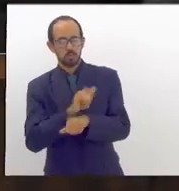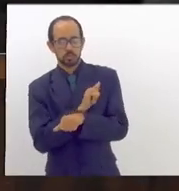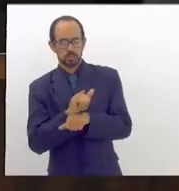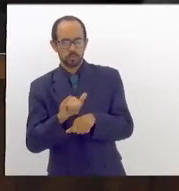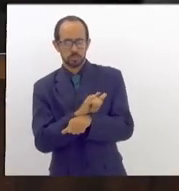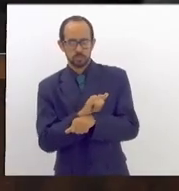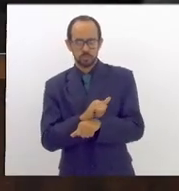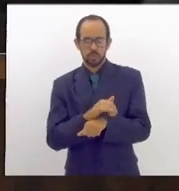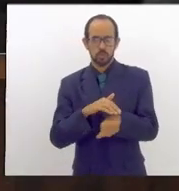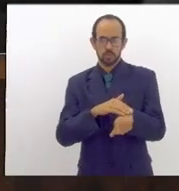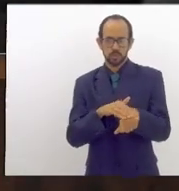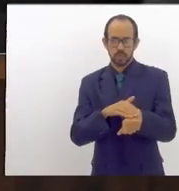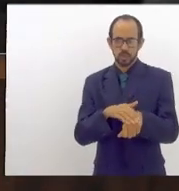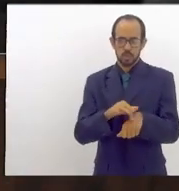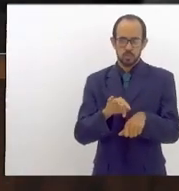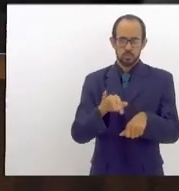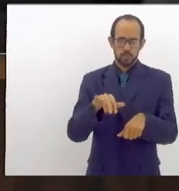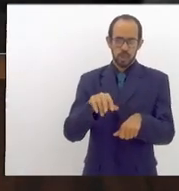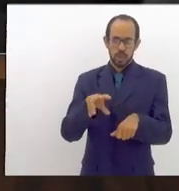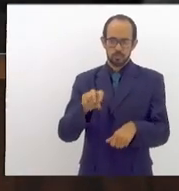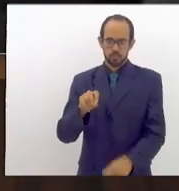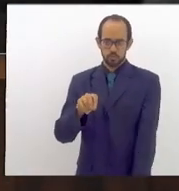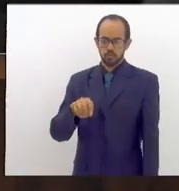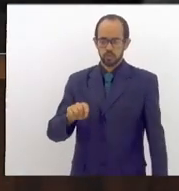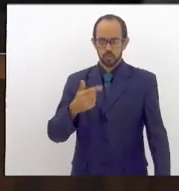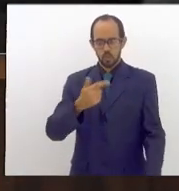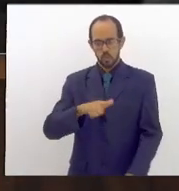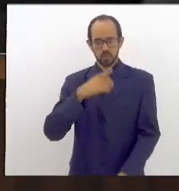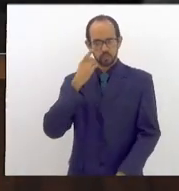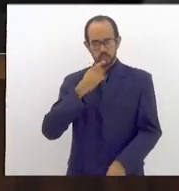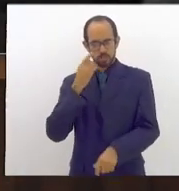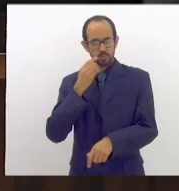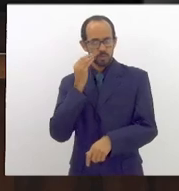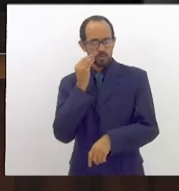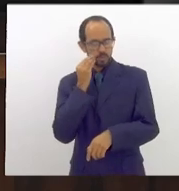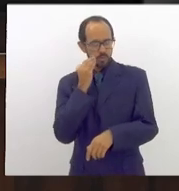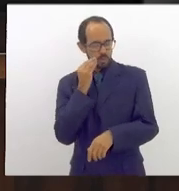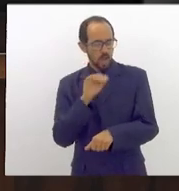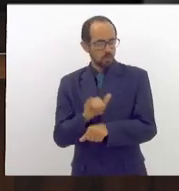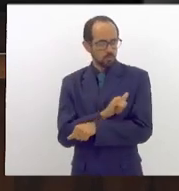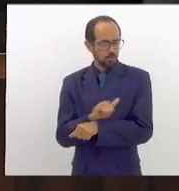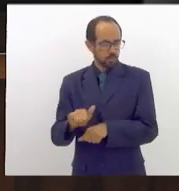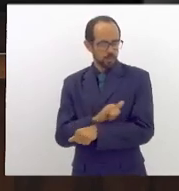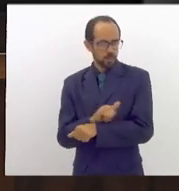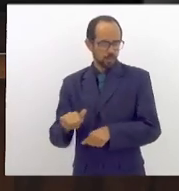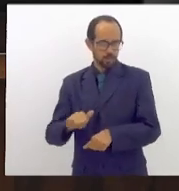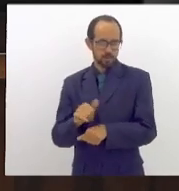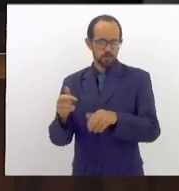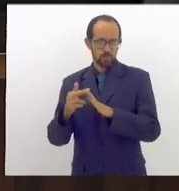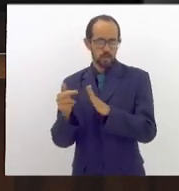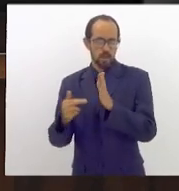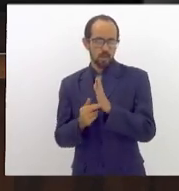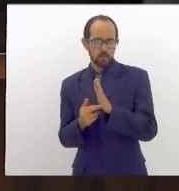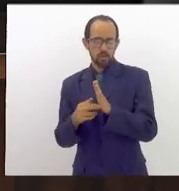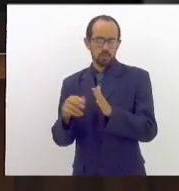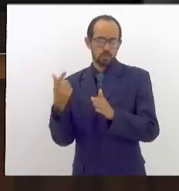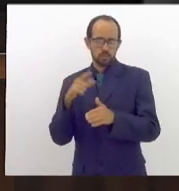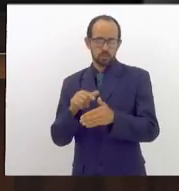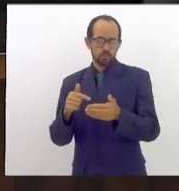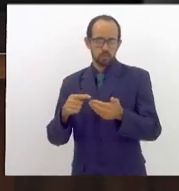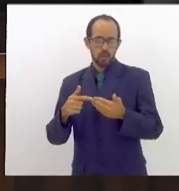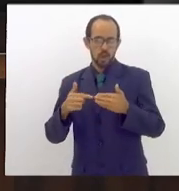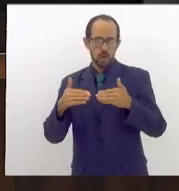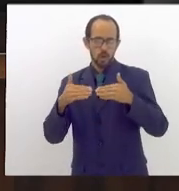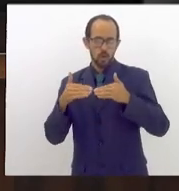Flávio mais cedo conversei com mais outros parlamentares para tentar costurar uma saída um relatório que tivesse concordância de todos